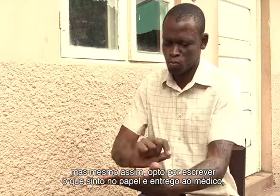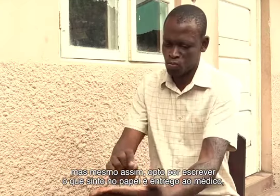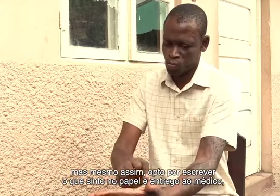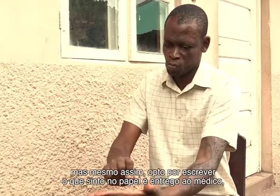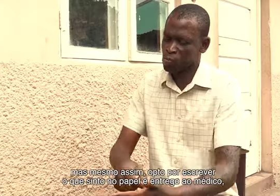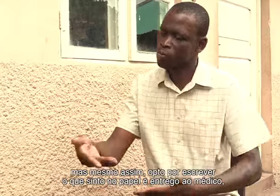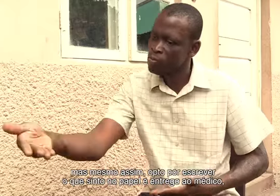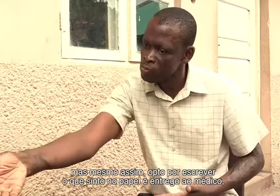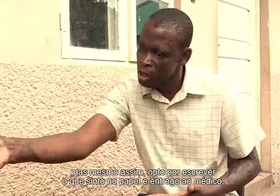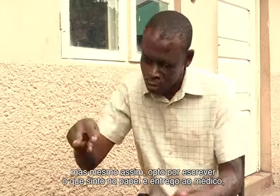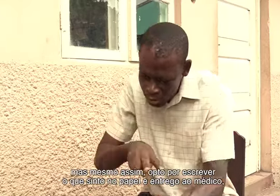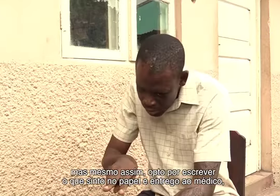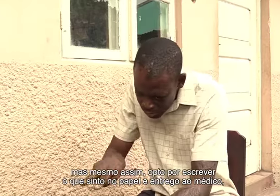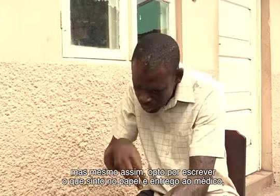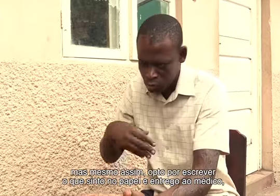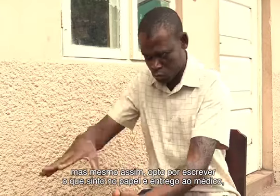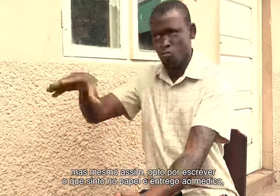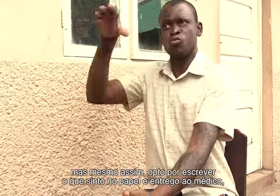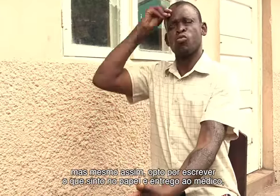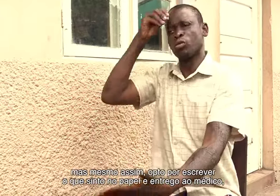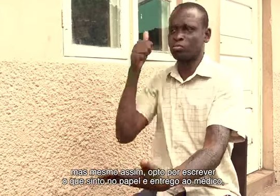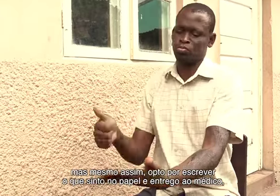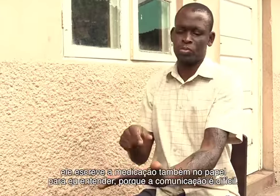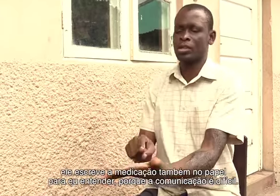o que sinto no papel e entrego ao médico.